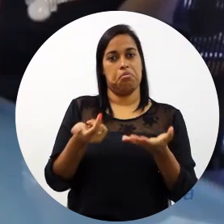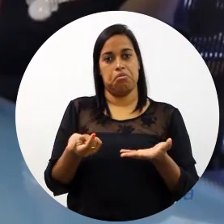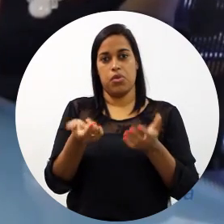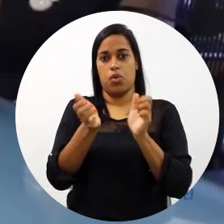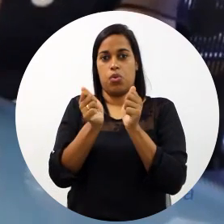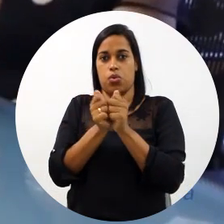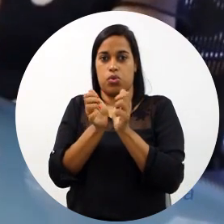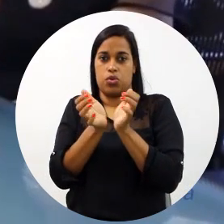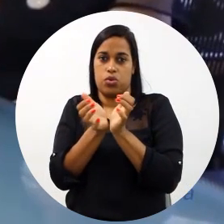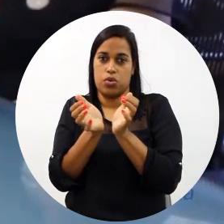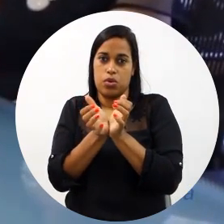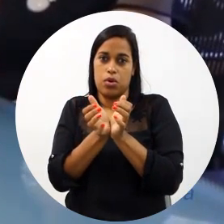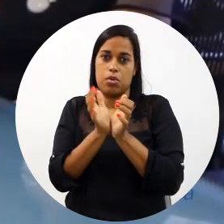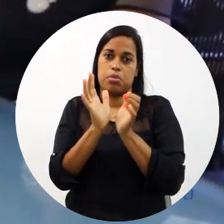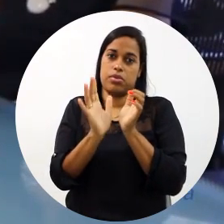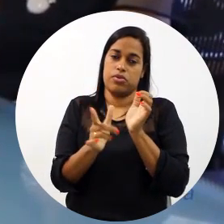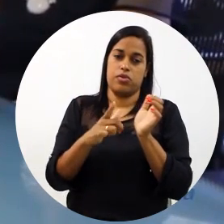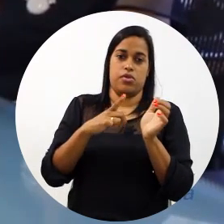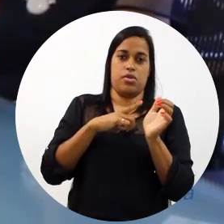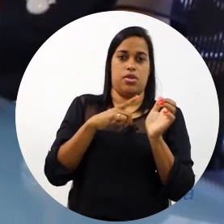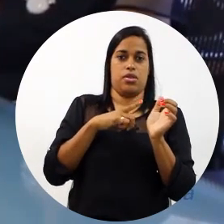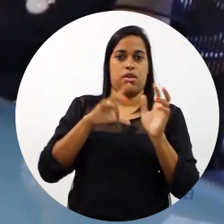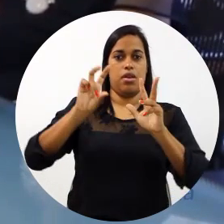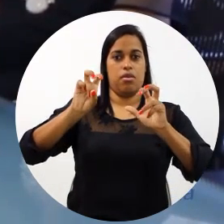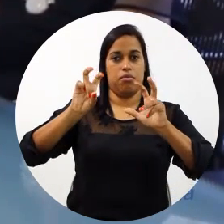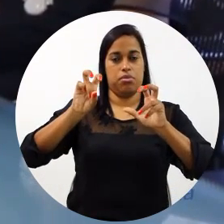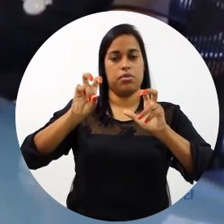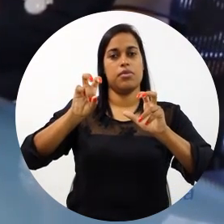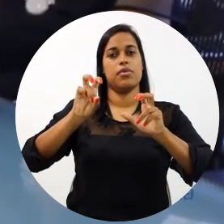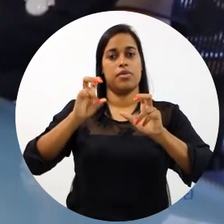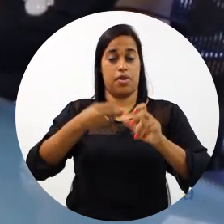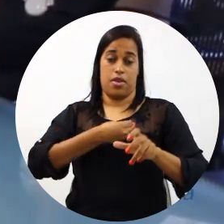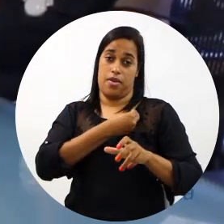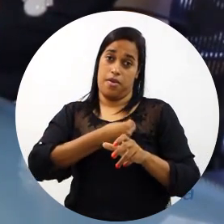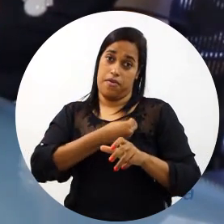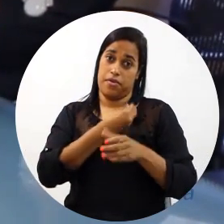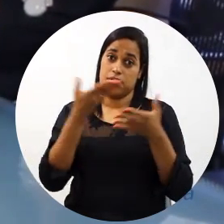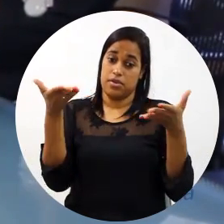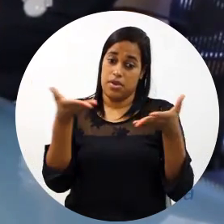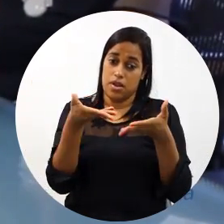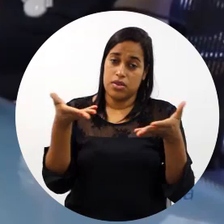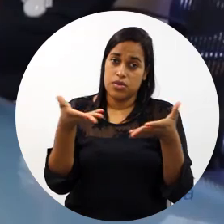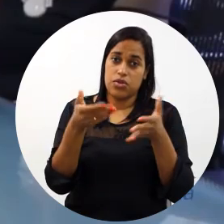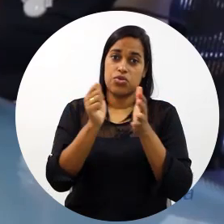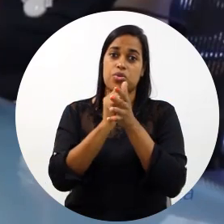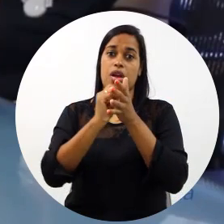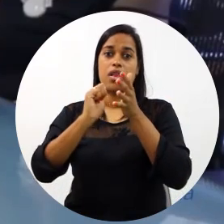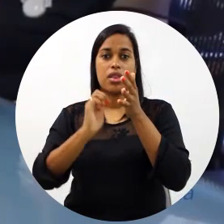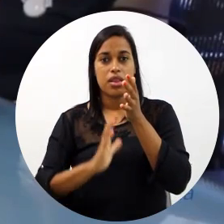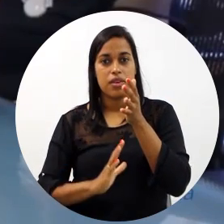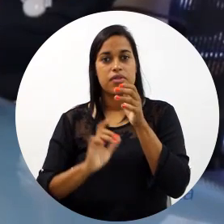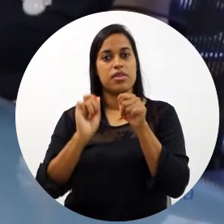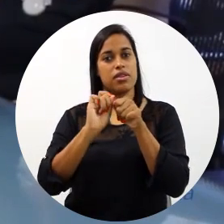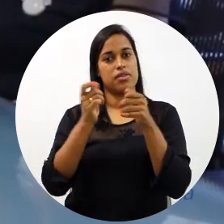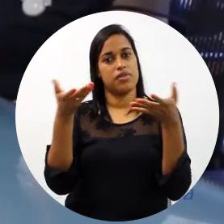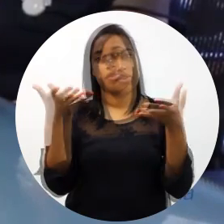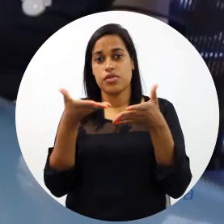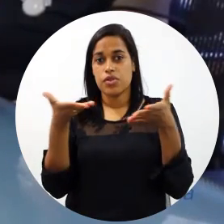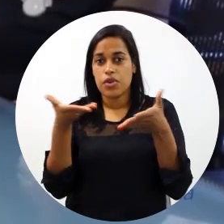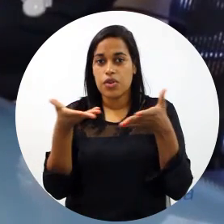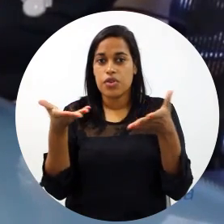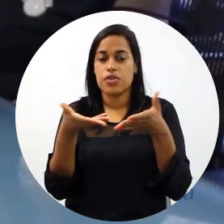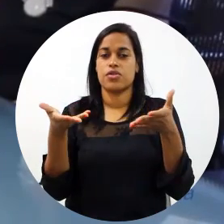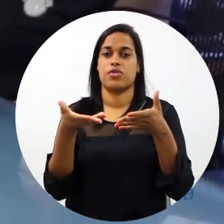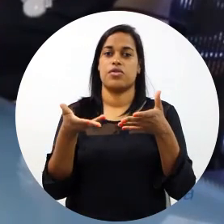né? Pega alguém que já passou por uma situação da qual ele está vivenciando hoje, é uma atividade que ele faz hoje.